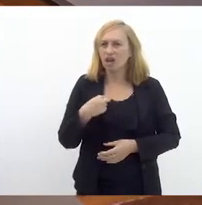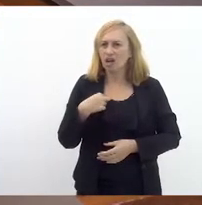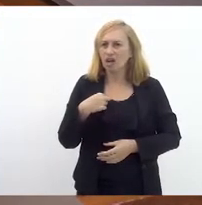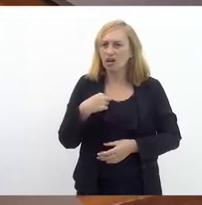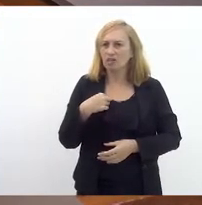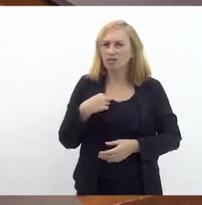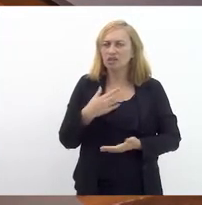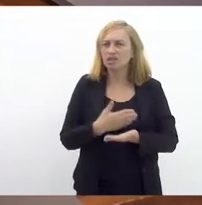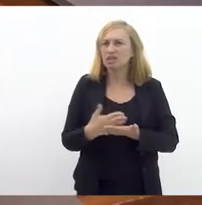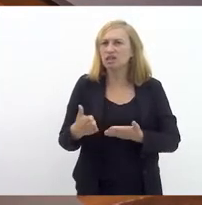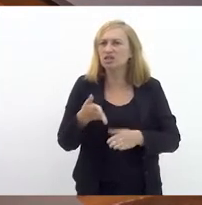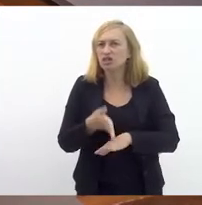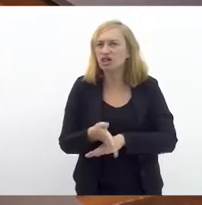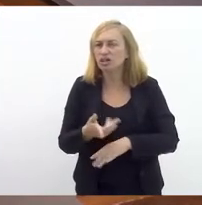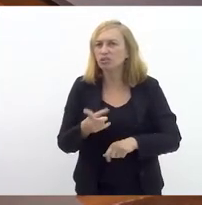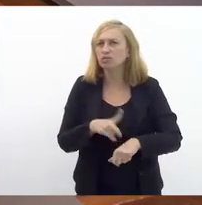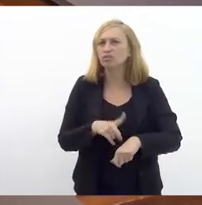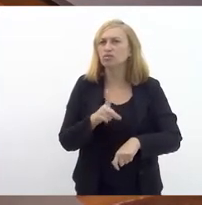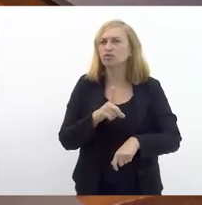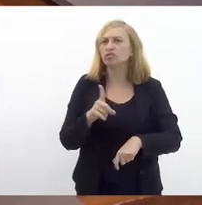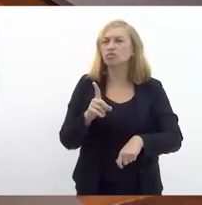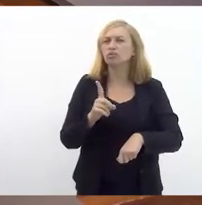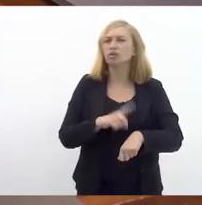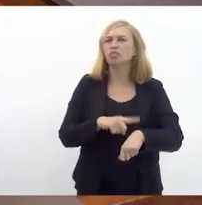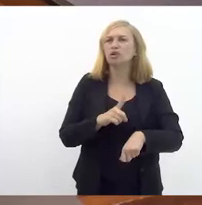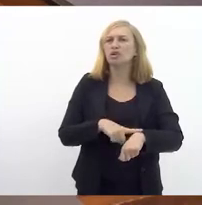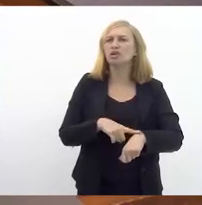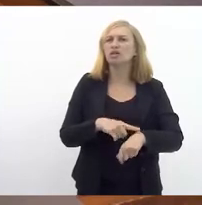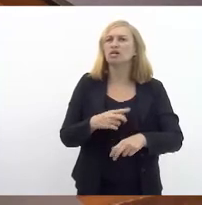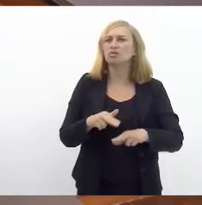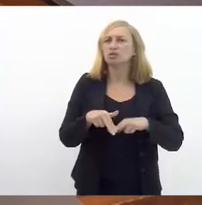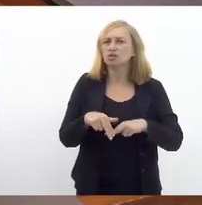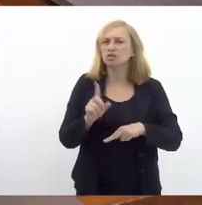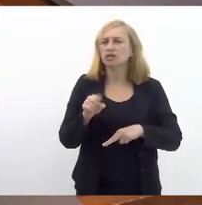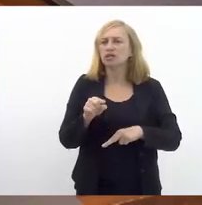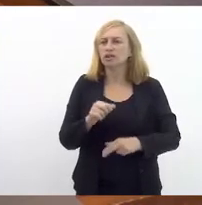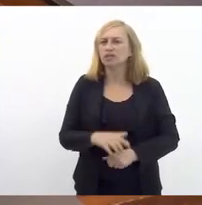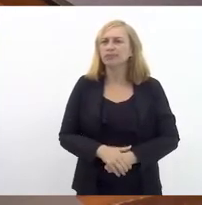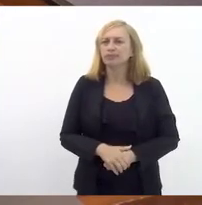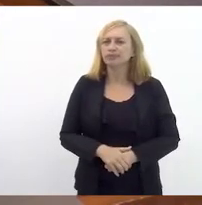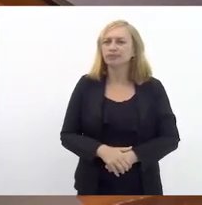chegar, foi por conta justamente disso.